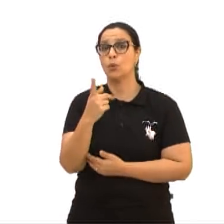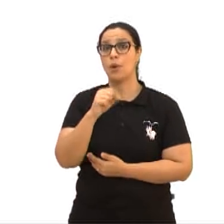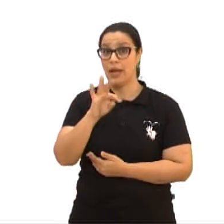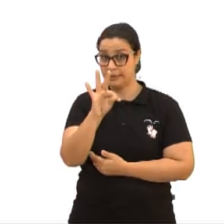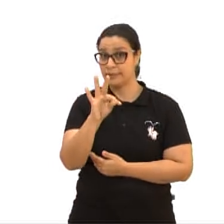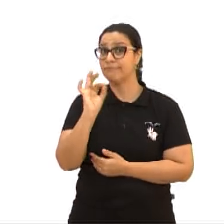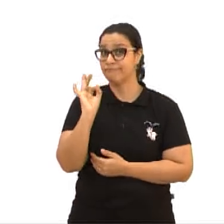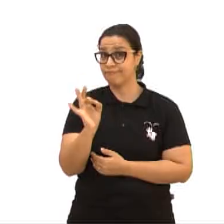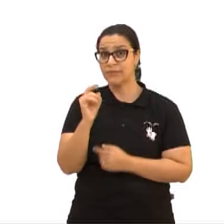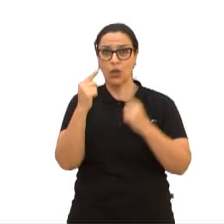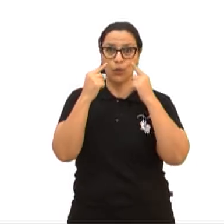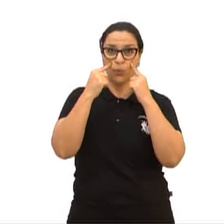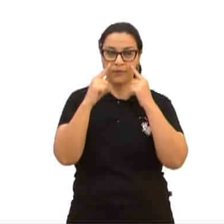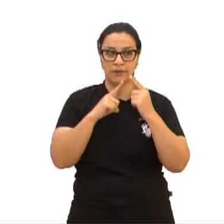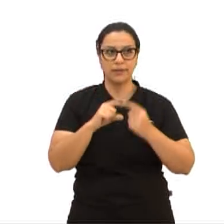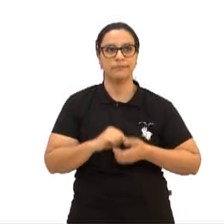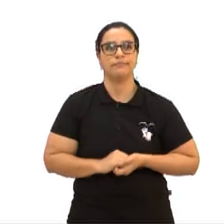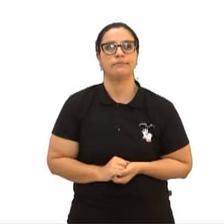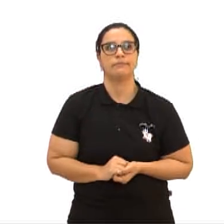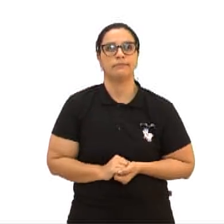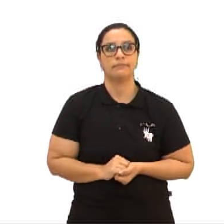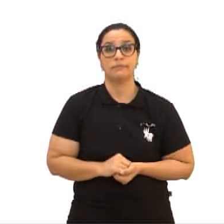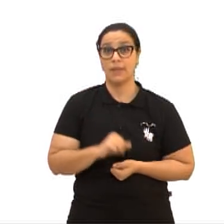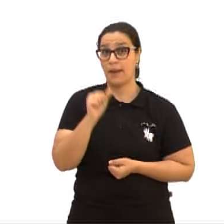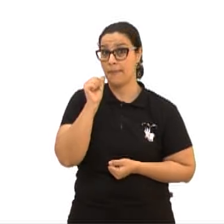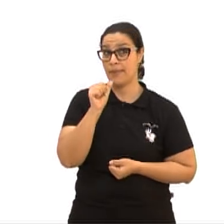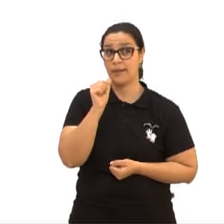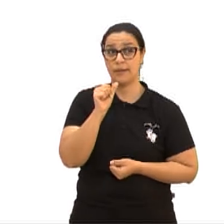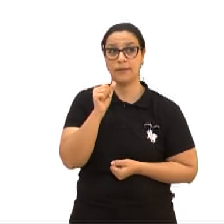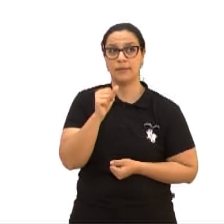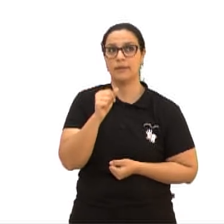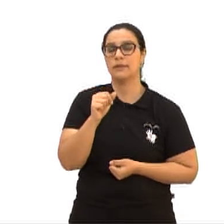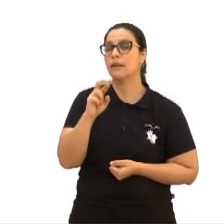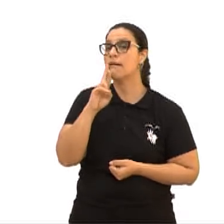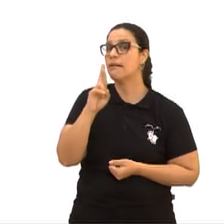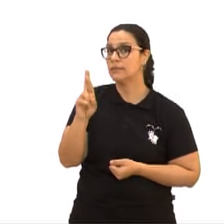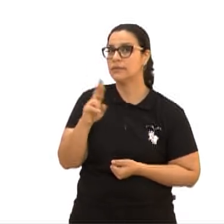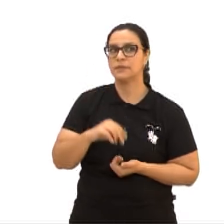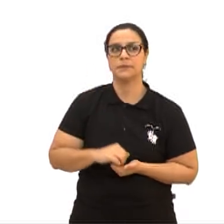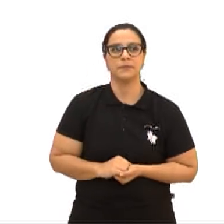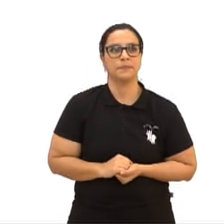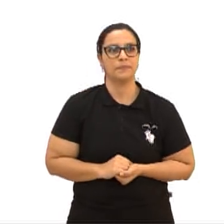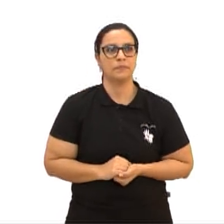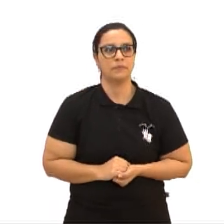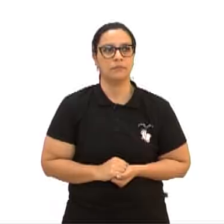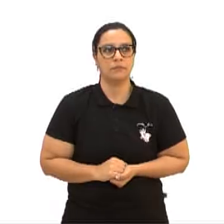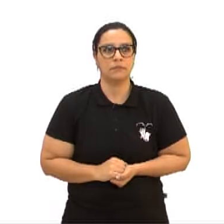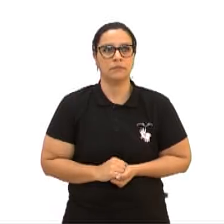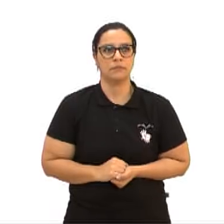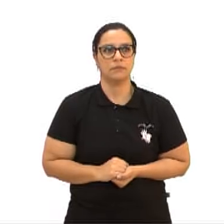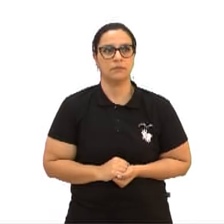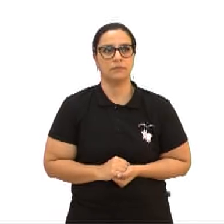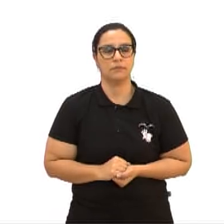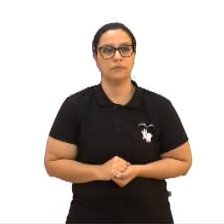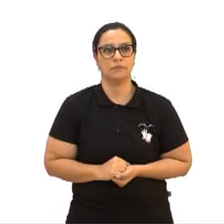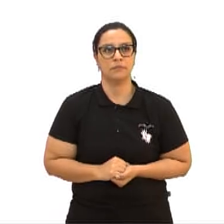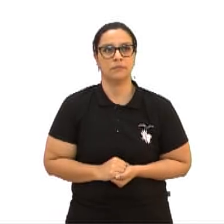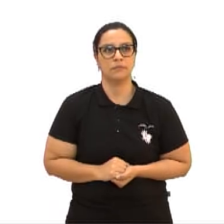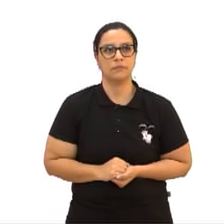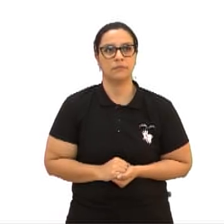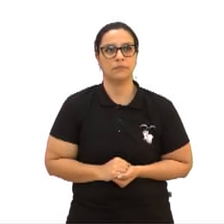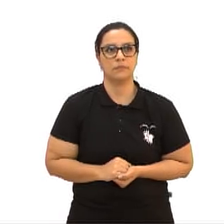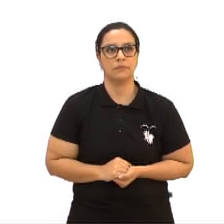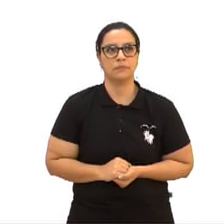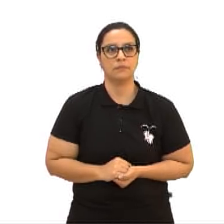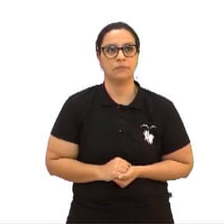doing? E aí, ela responde, I'm seeing how many math books I